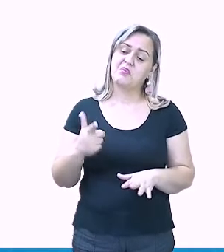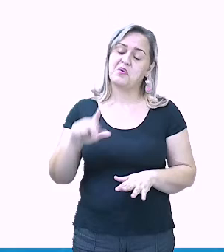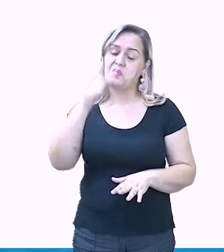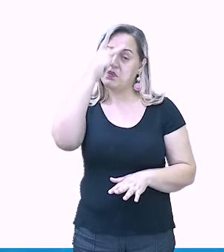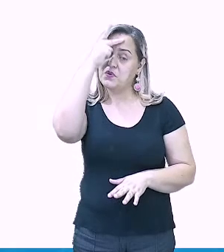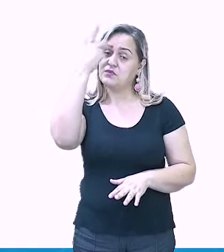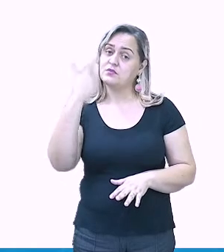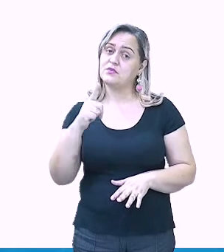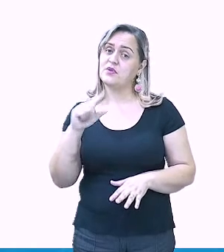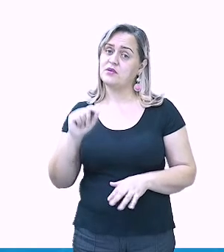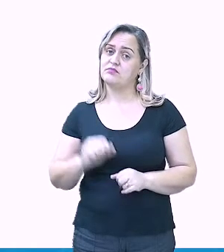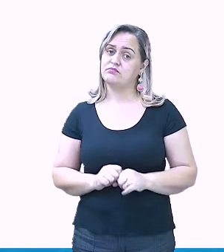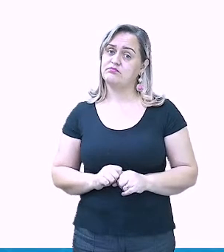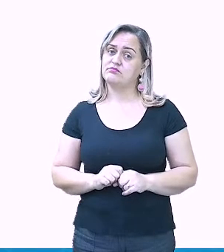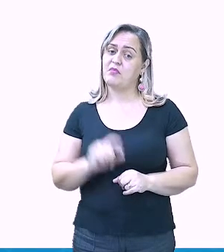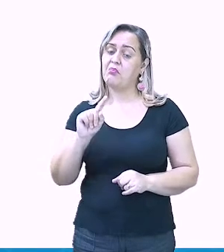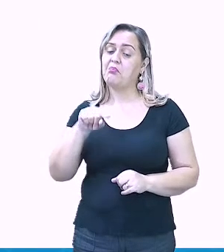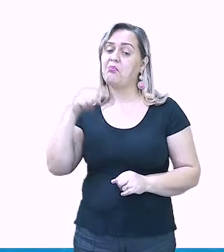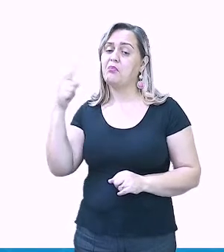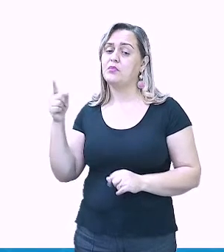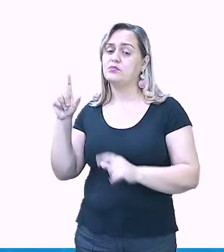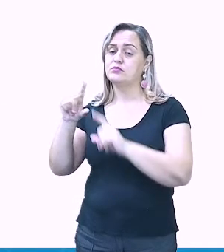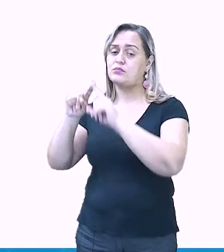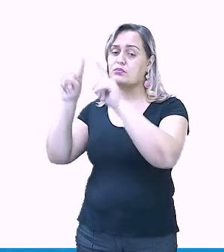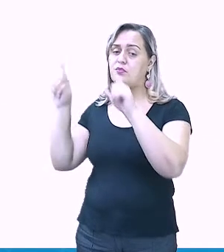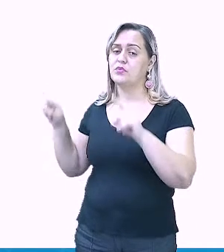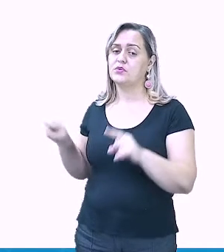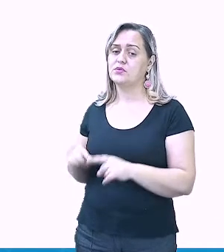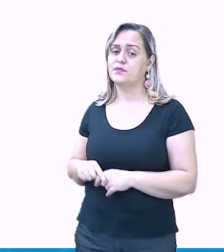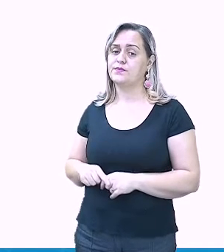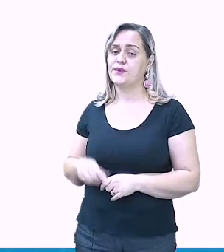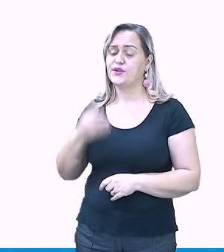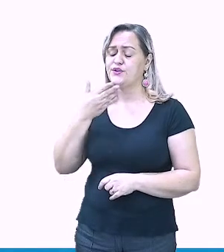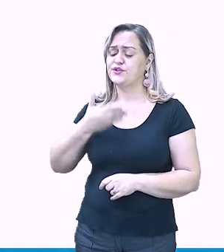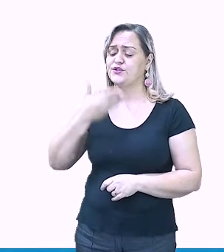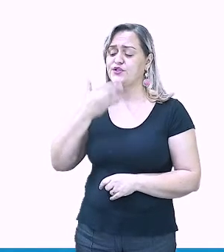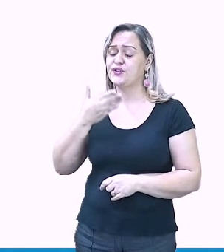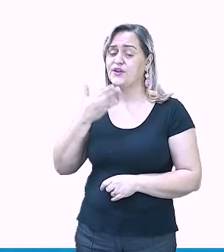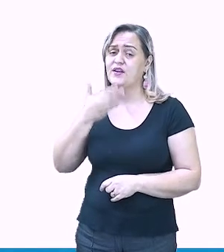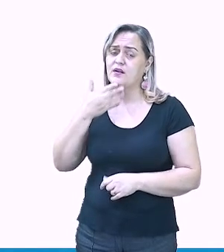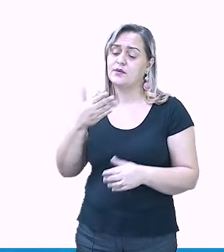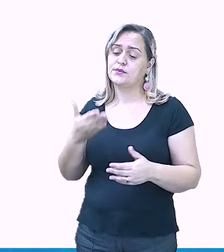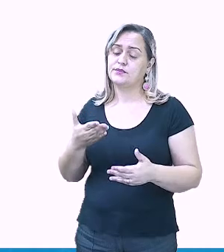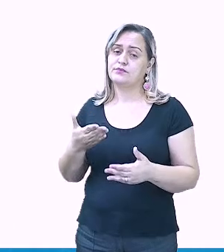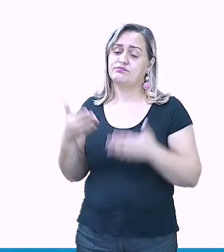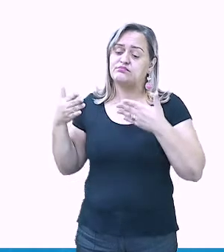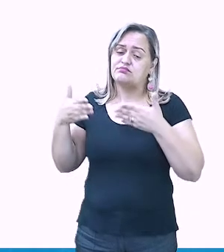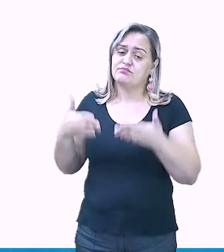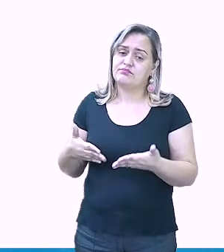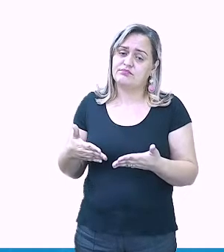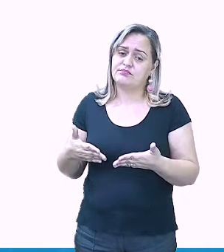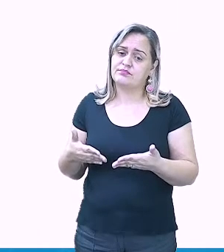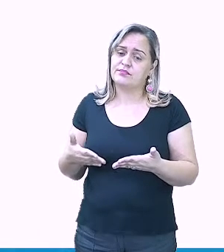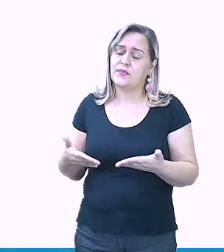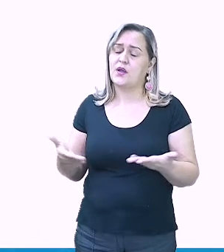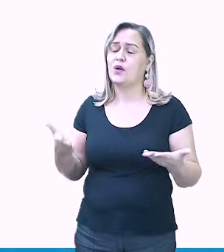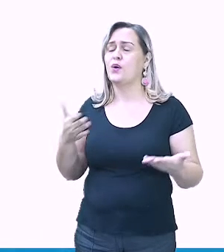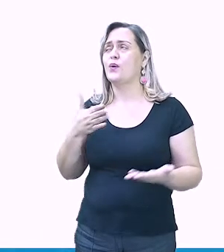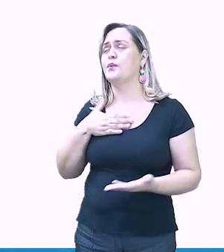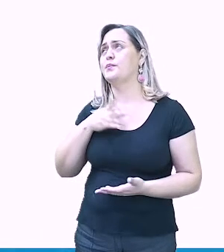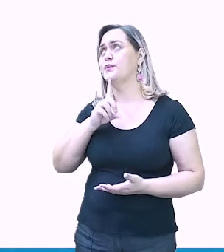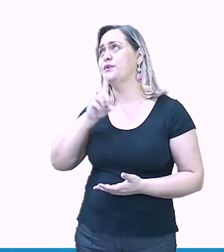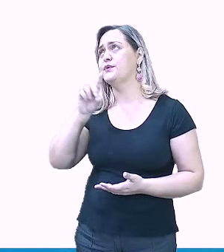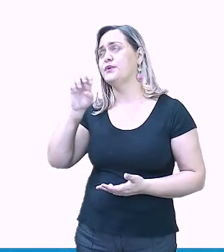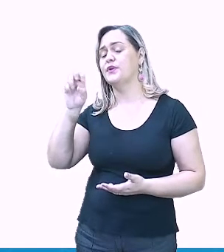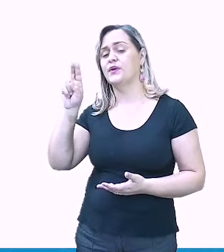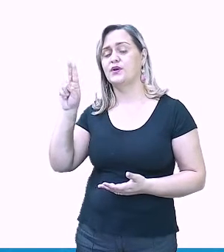ó. Tá chegando o Natal? Oh, meu Deus. A interjeição,